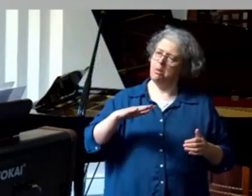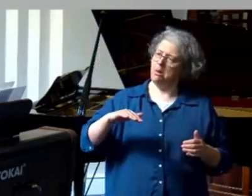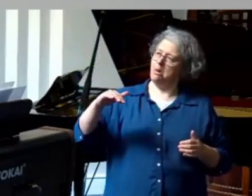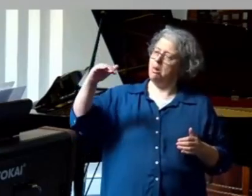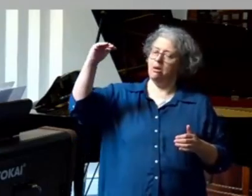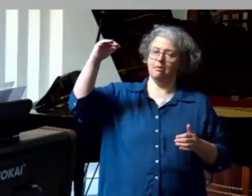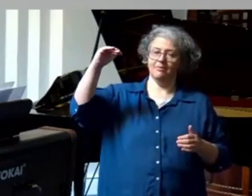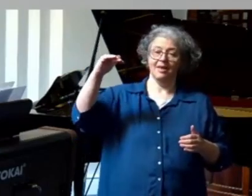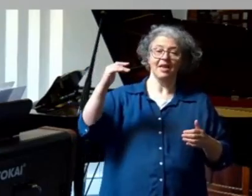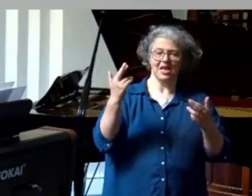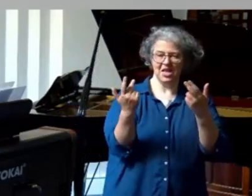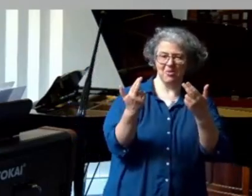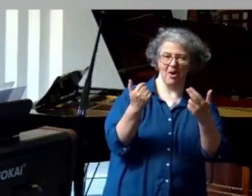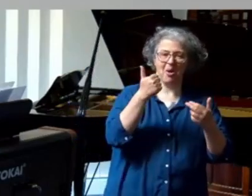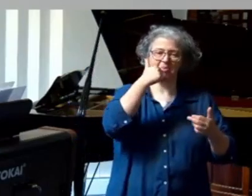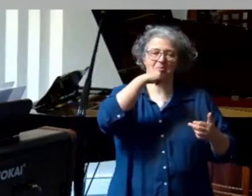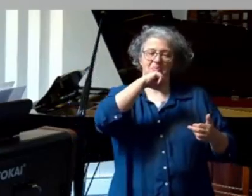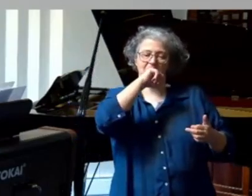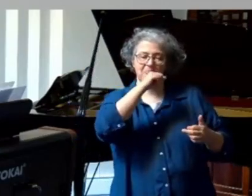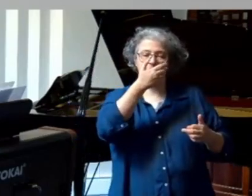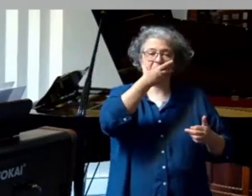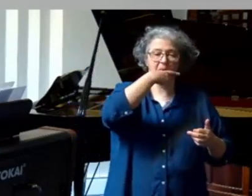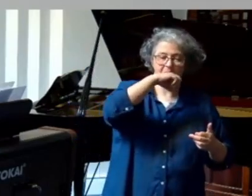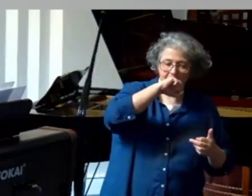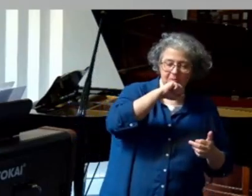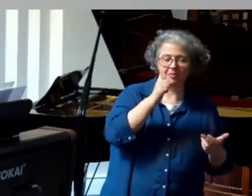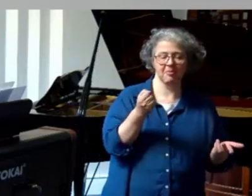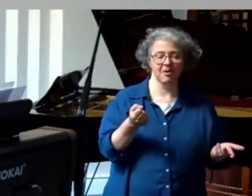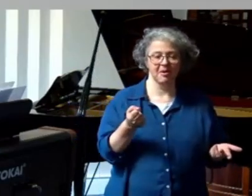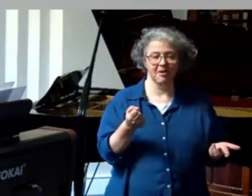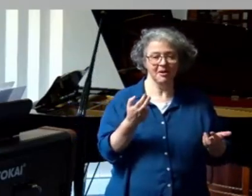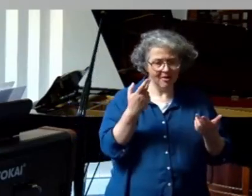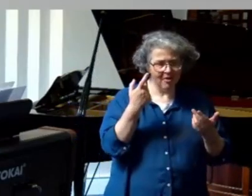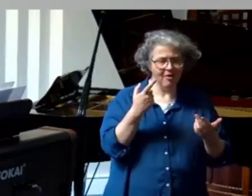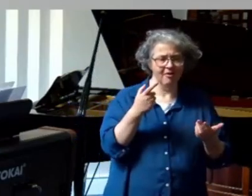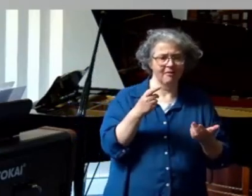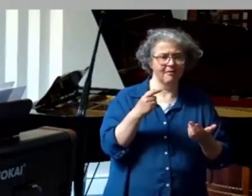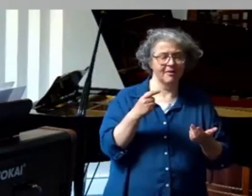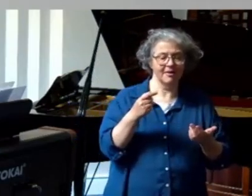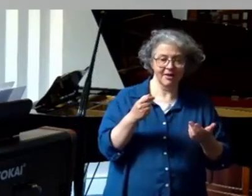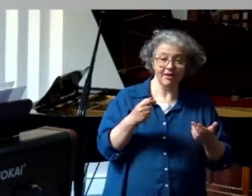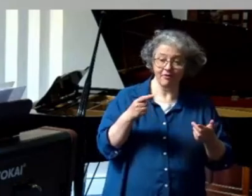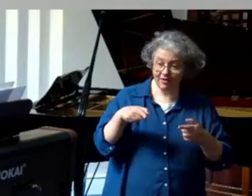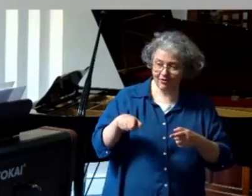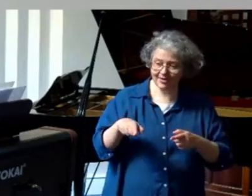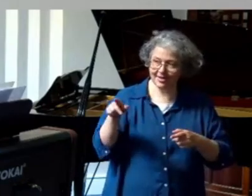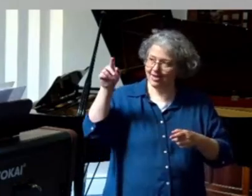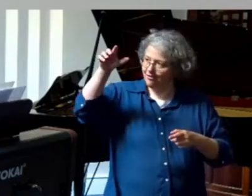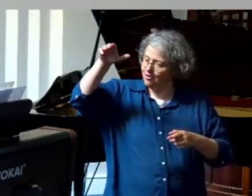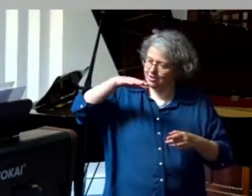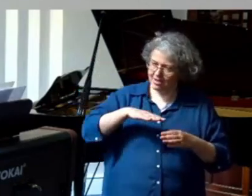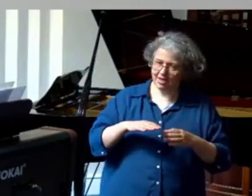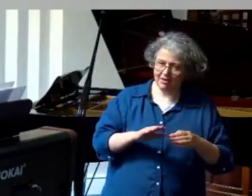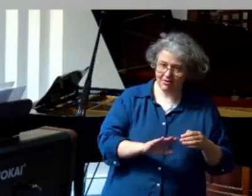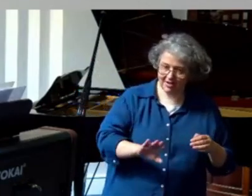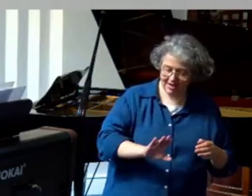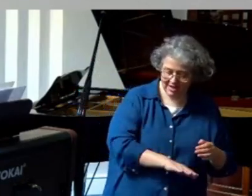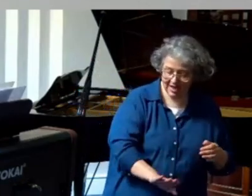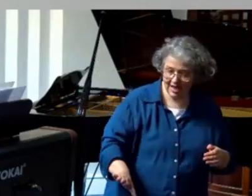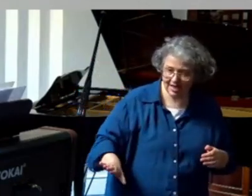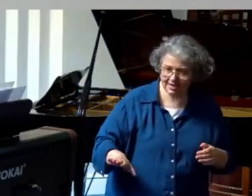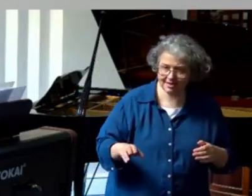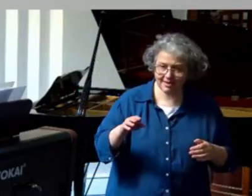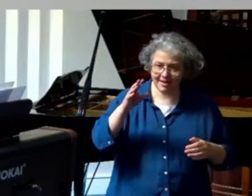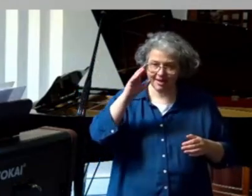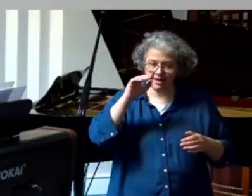o papai, como a mamãe, e você estar cuidando de uma criança como você? É porque esse é o fluxo da vida,